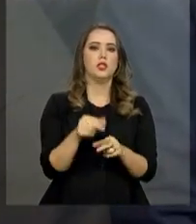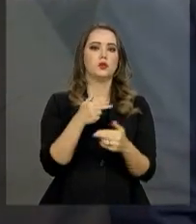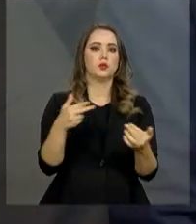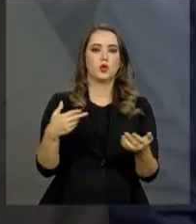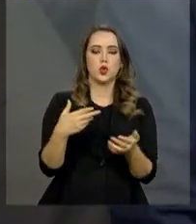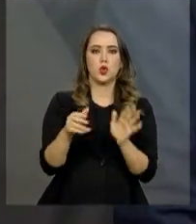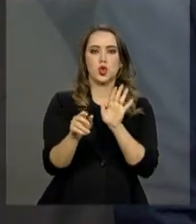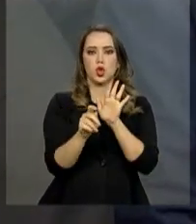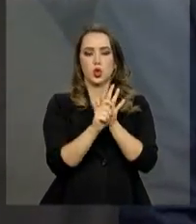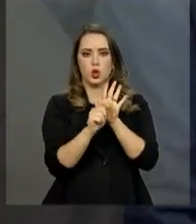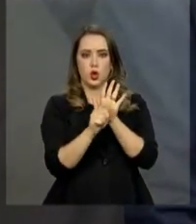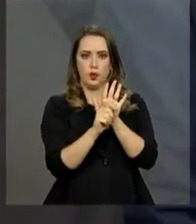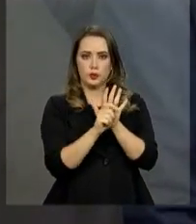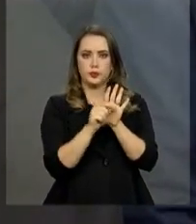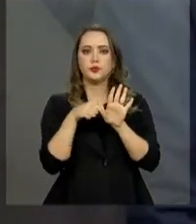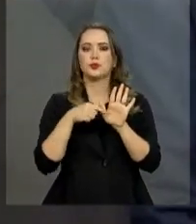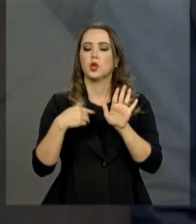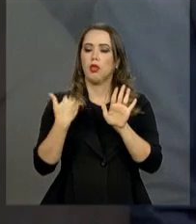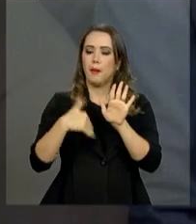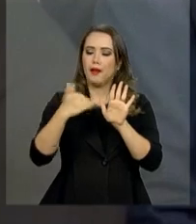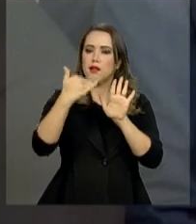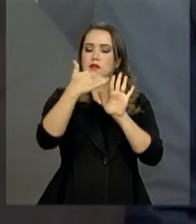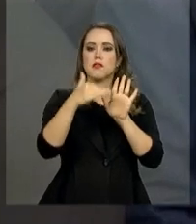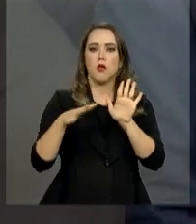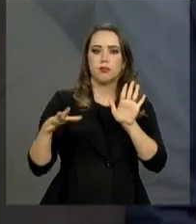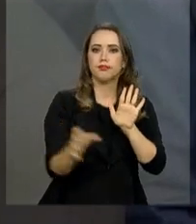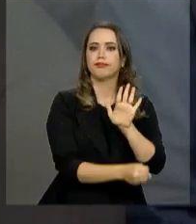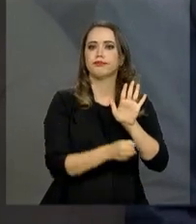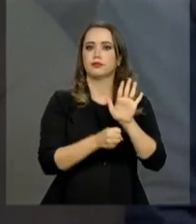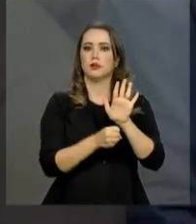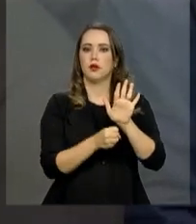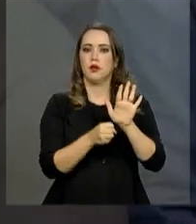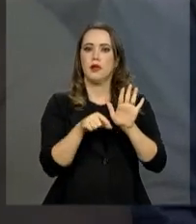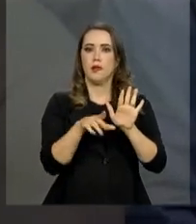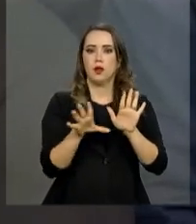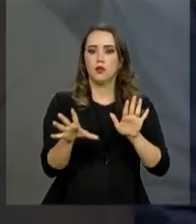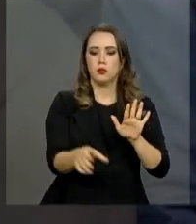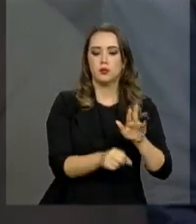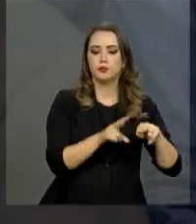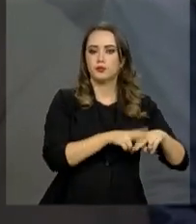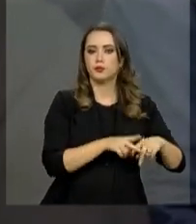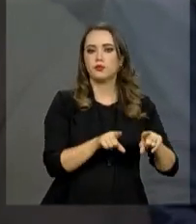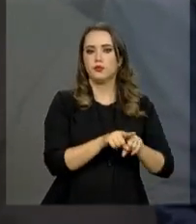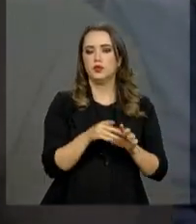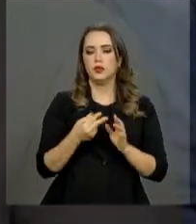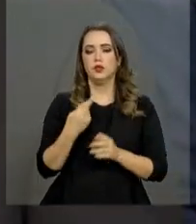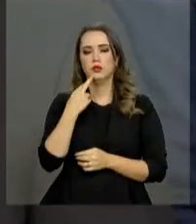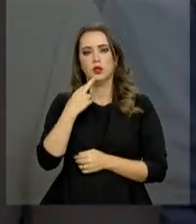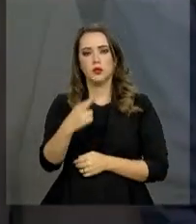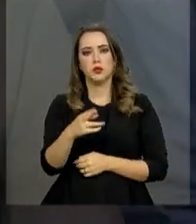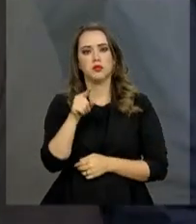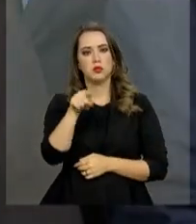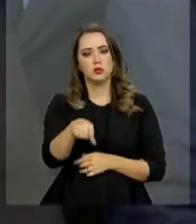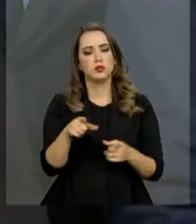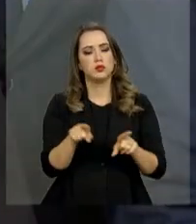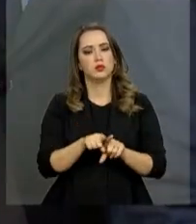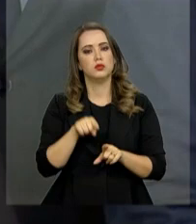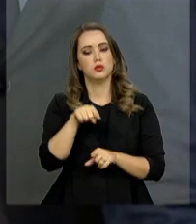cocaína, maconha, também cresceu substancialmente, portanto, dando o resultado